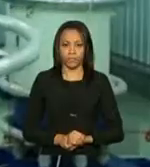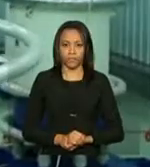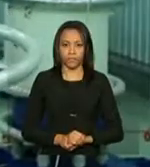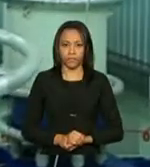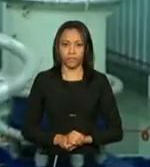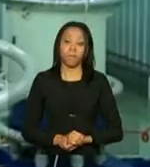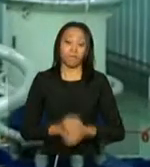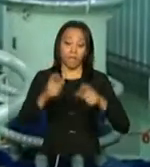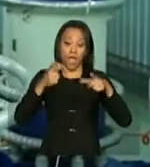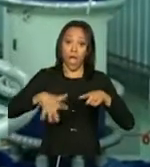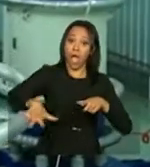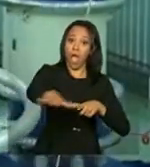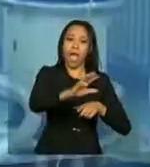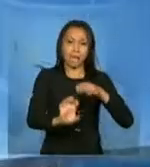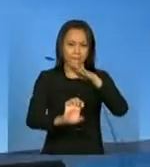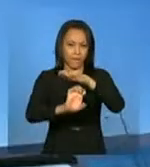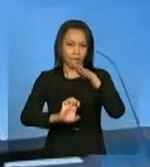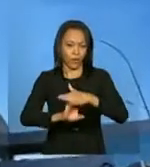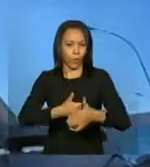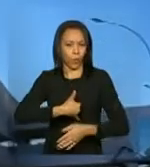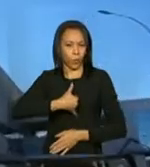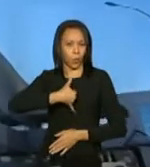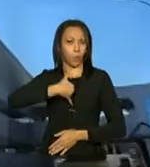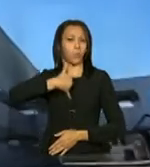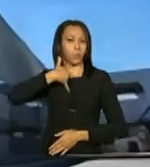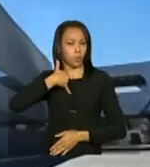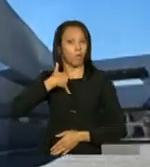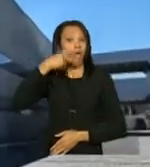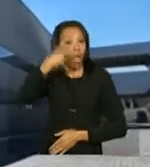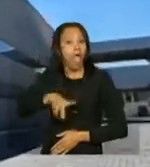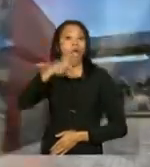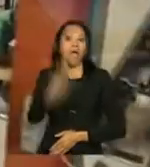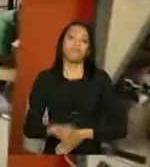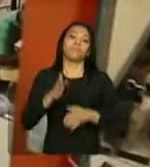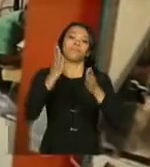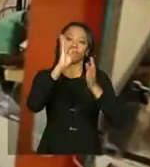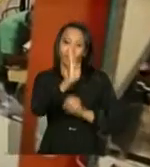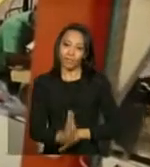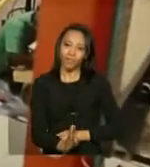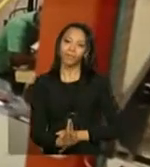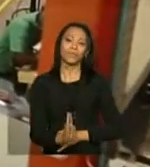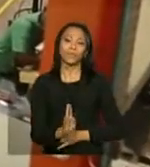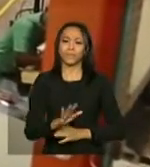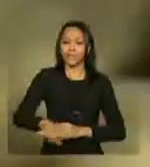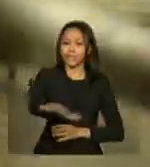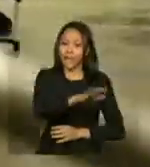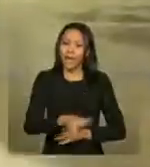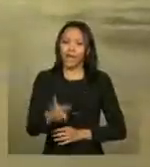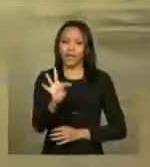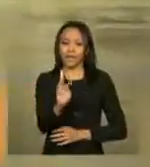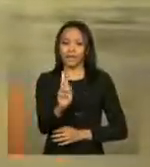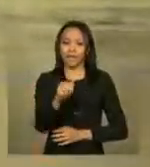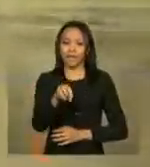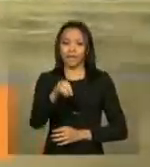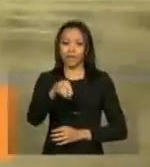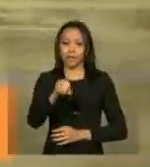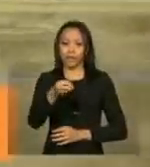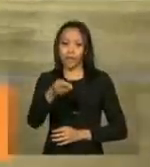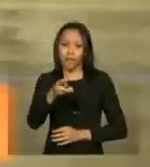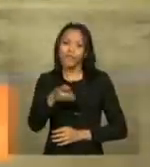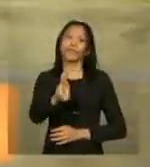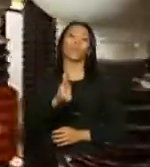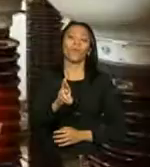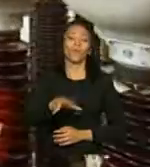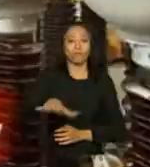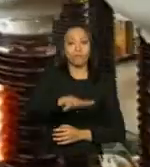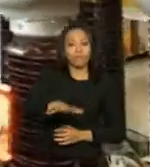A Baltô tem orgulho de ser uma empresa genuinamente brasileira na produção de transformadores de corrente e de